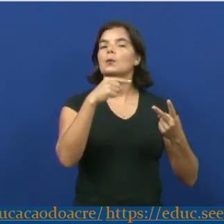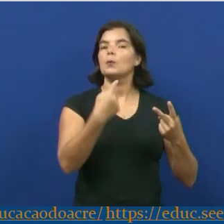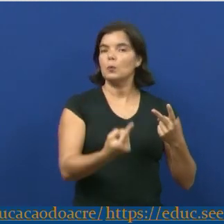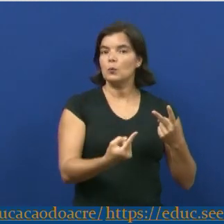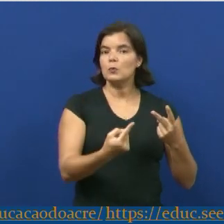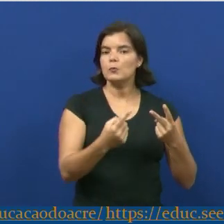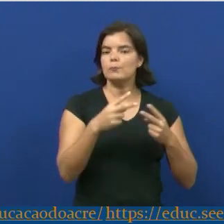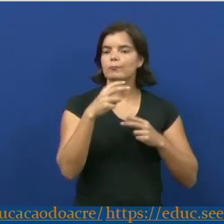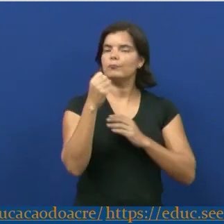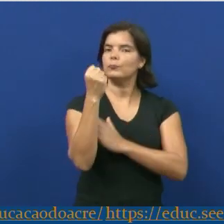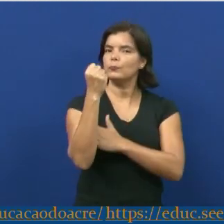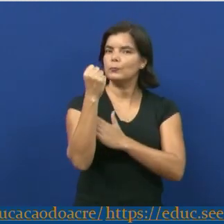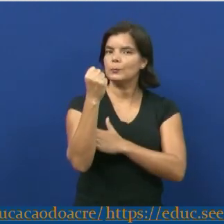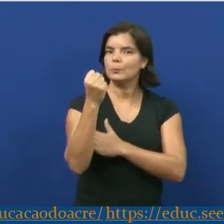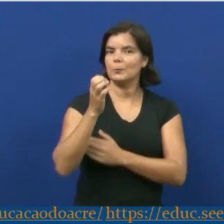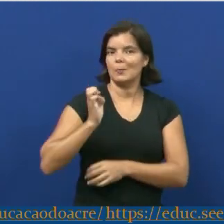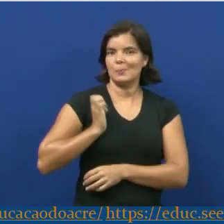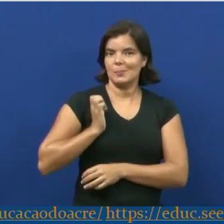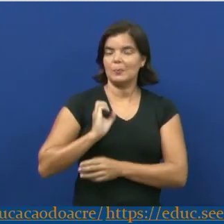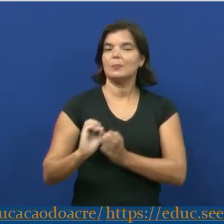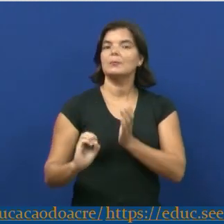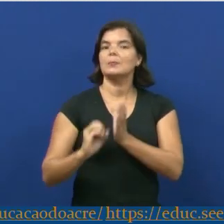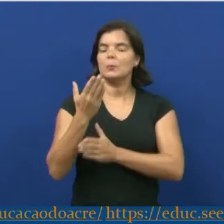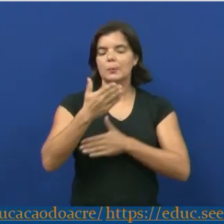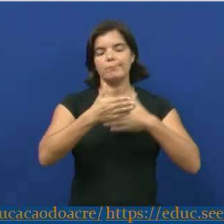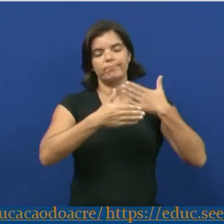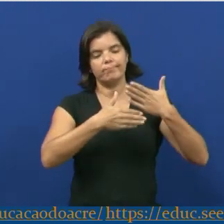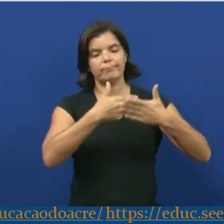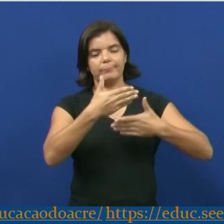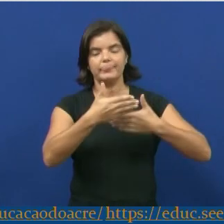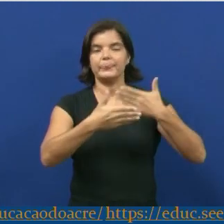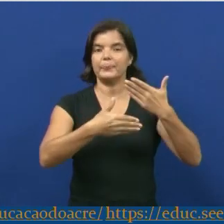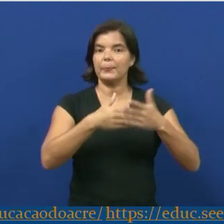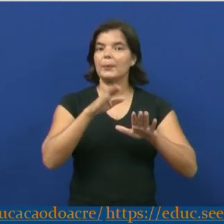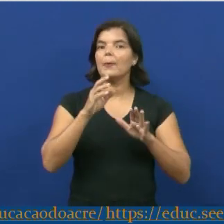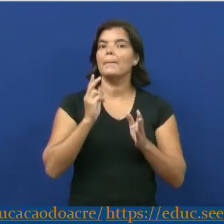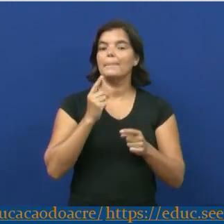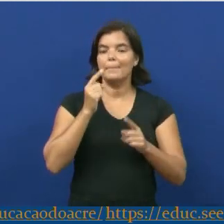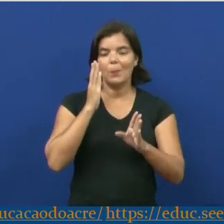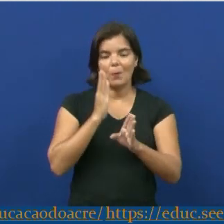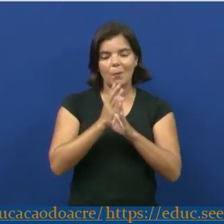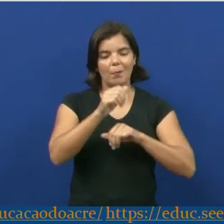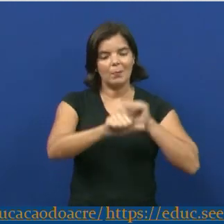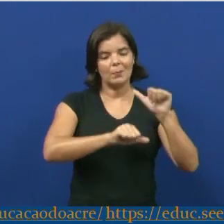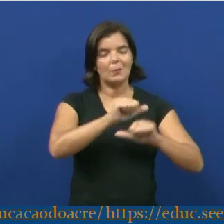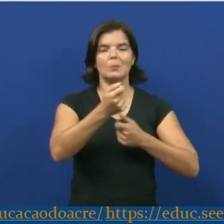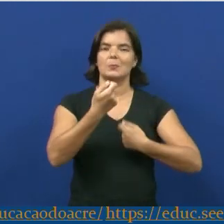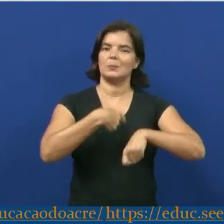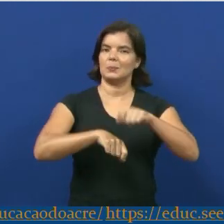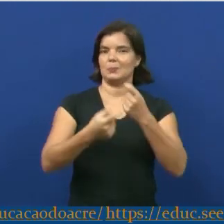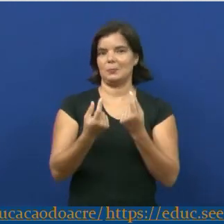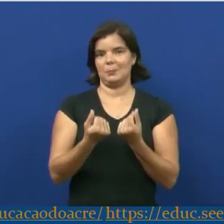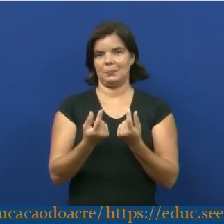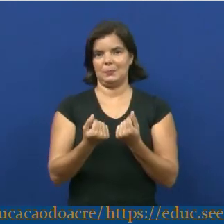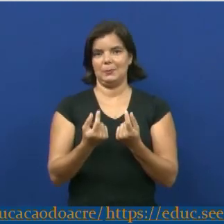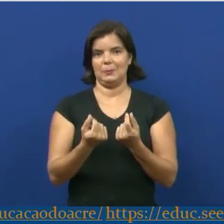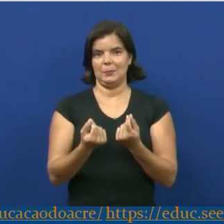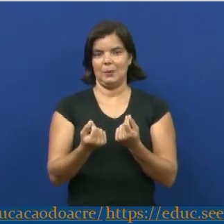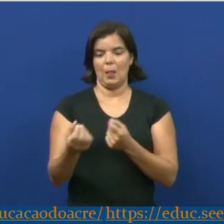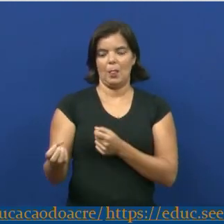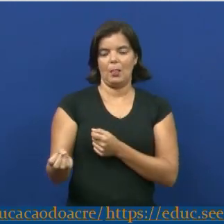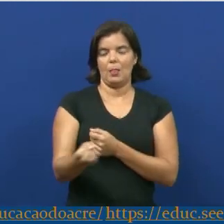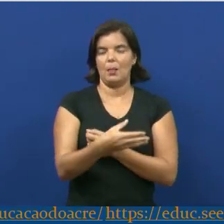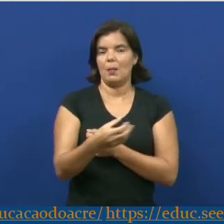um fortalecimento da burguesia vai acontecer ao longo do tempo devido a essas transformações econômicas, A